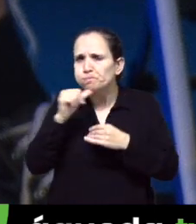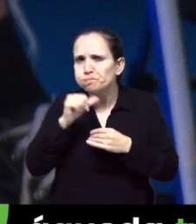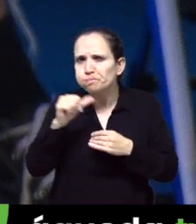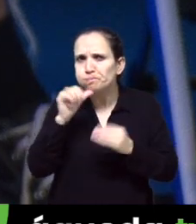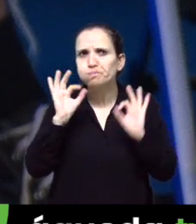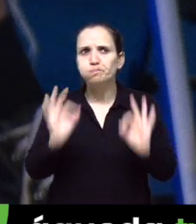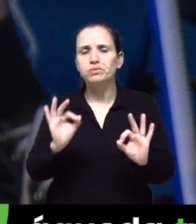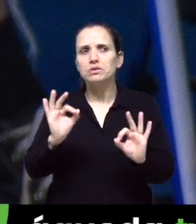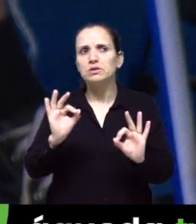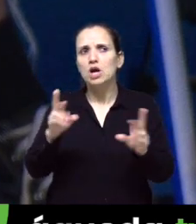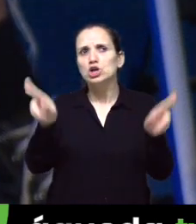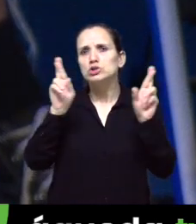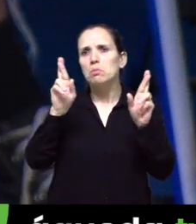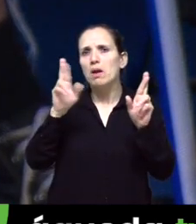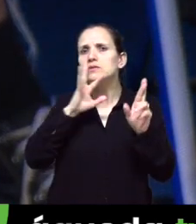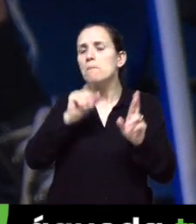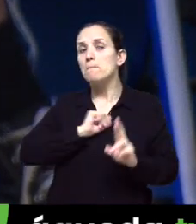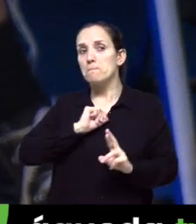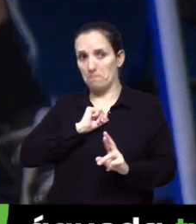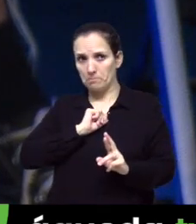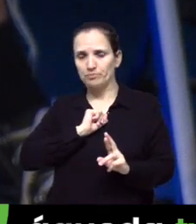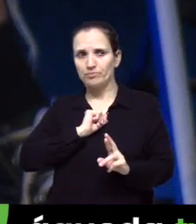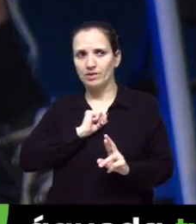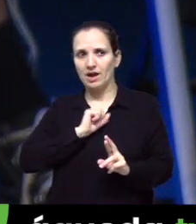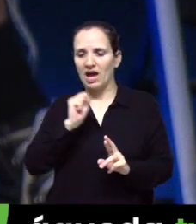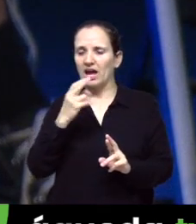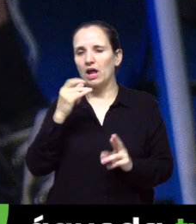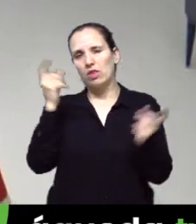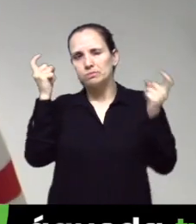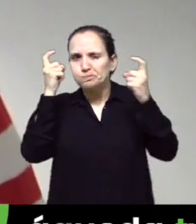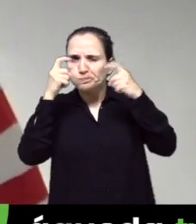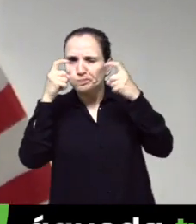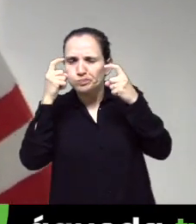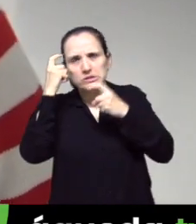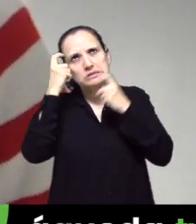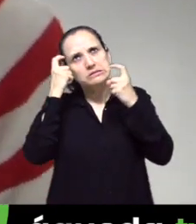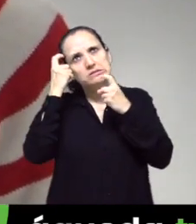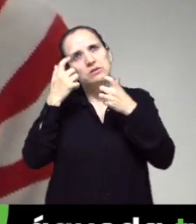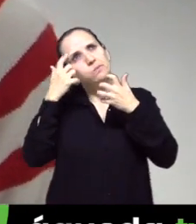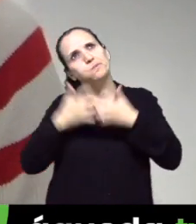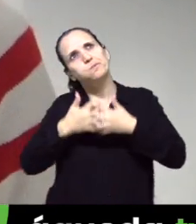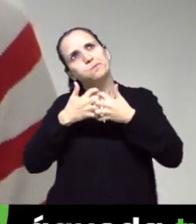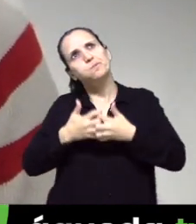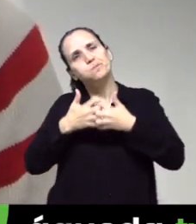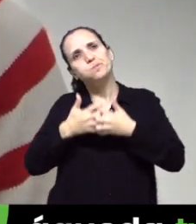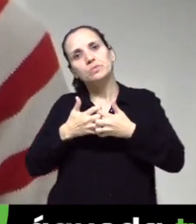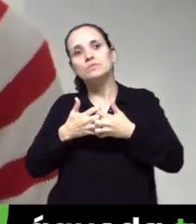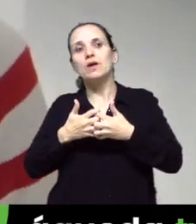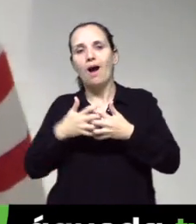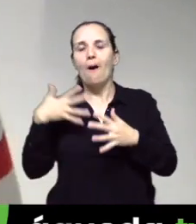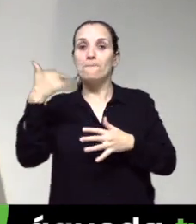mãe. Guida franziu o sobrolho, intrigada com o arrazoamento. Da próxima fase espero que me ouve